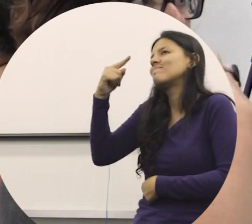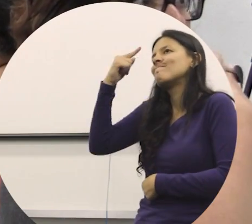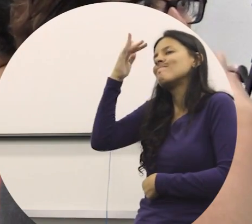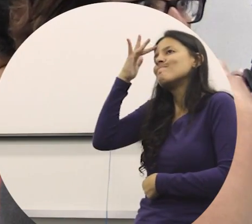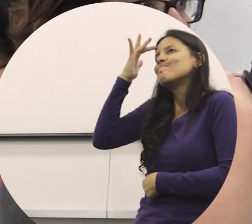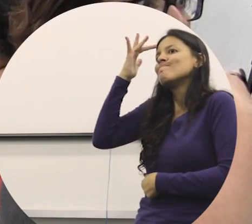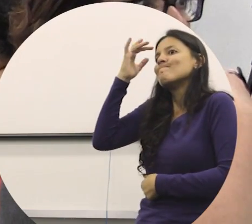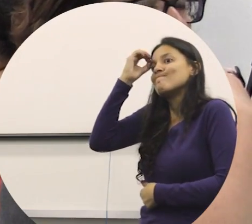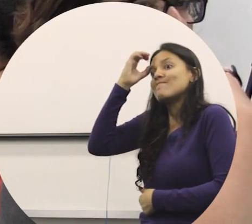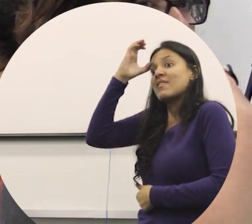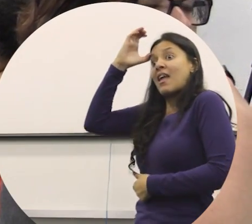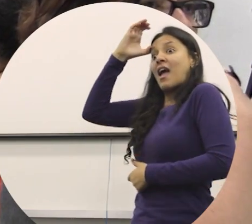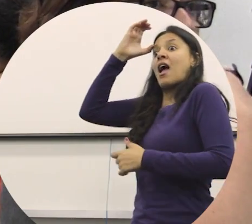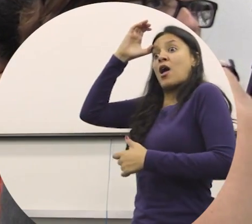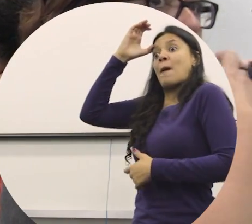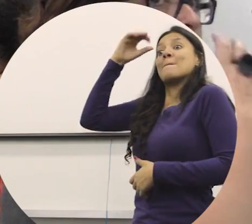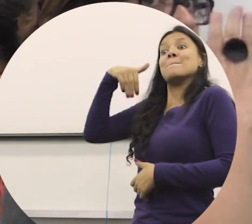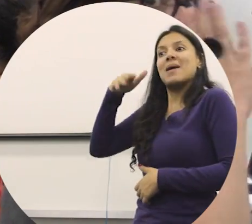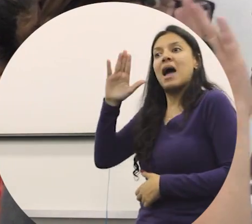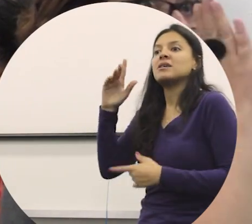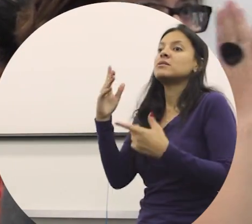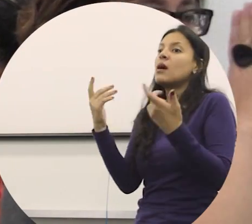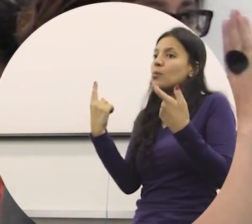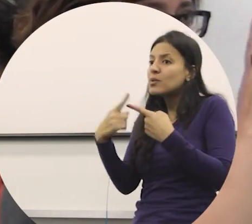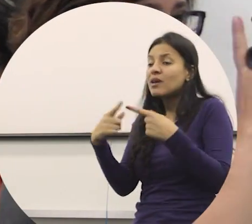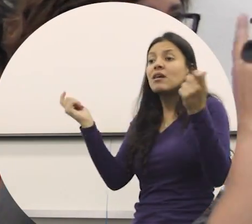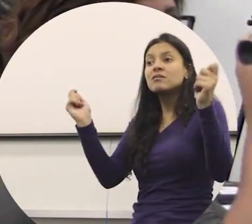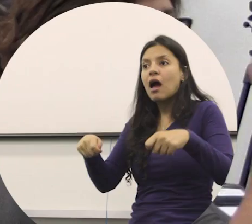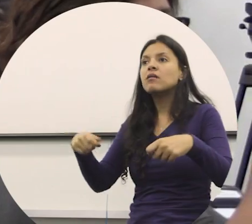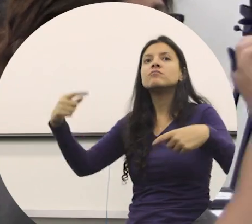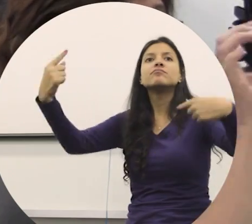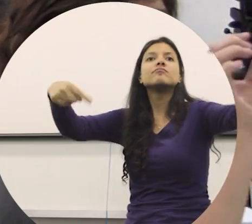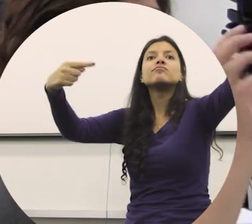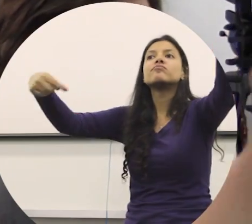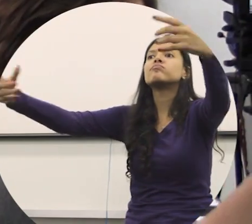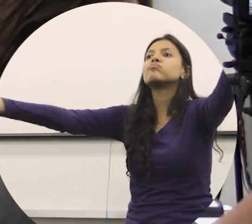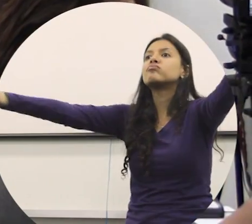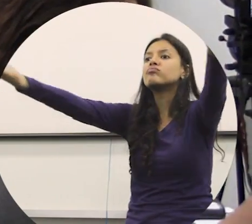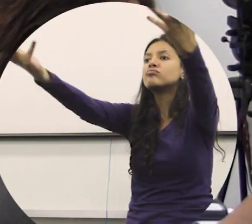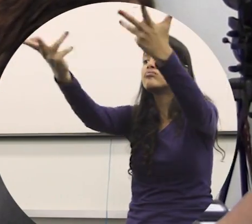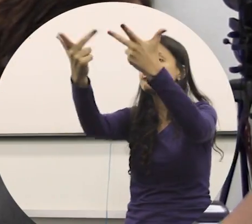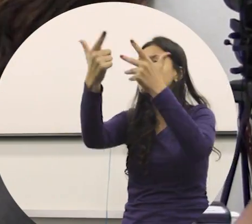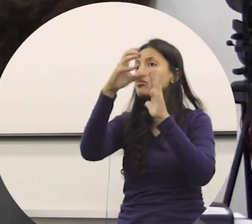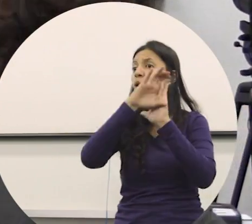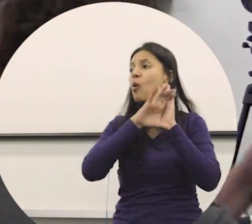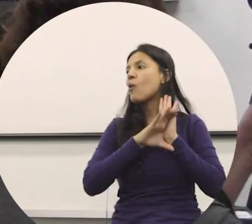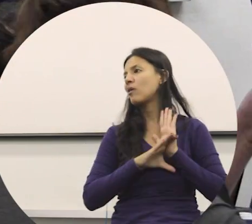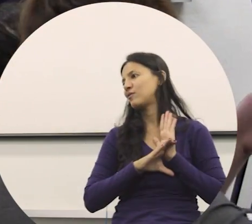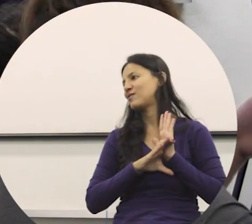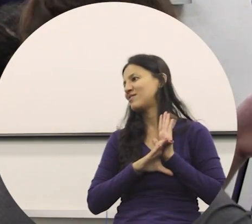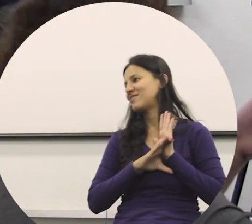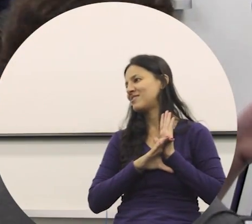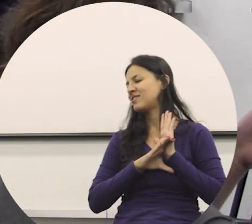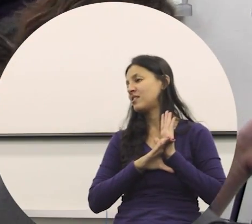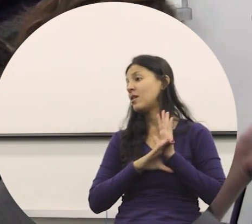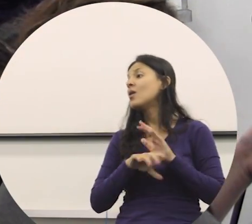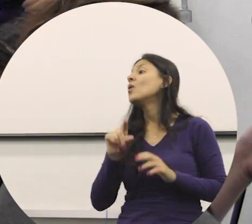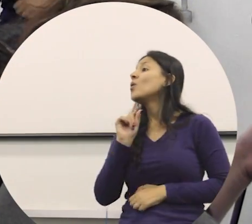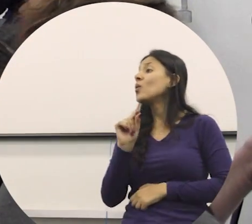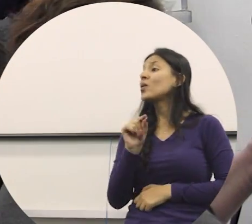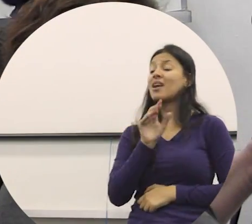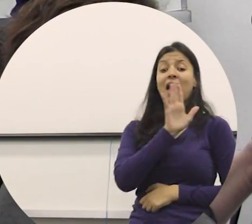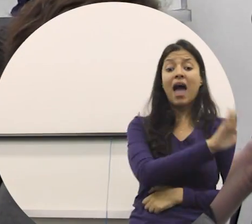de estar construindo esse currículo com todos esses detalhes, né? O que um